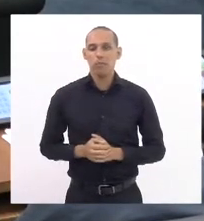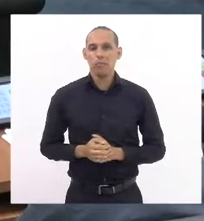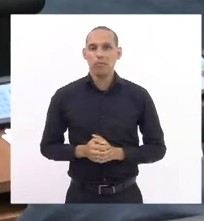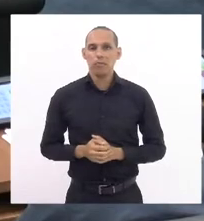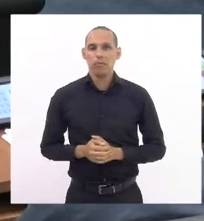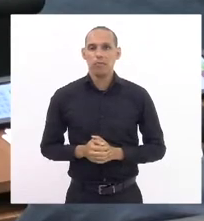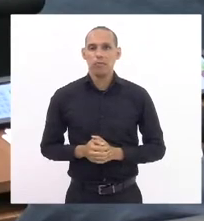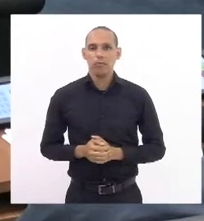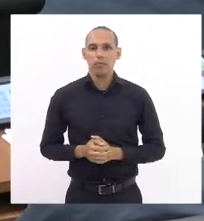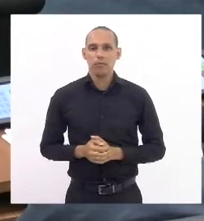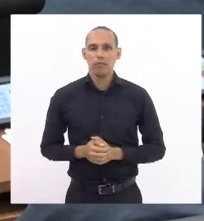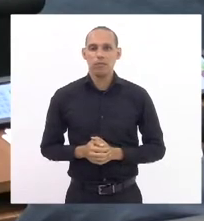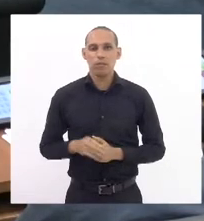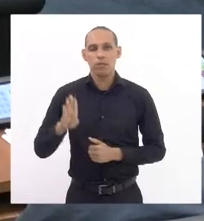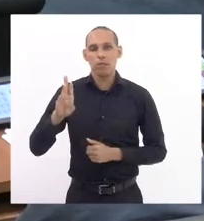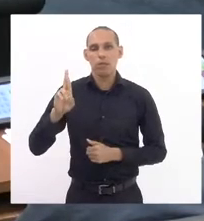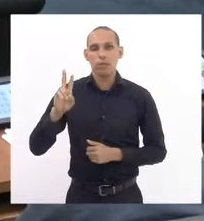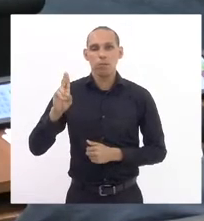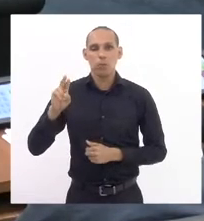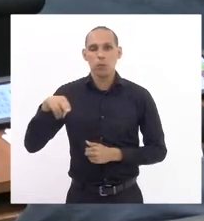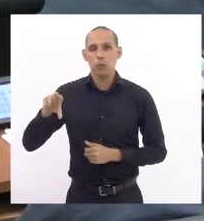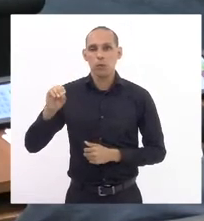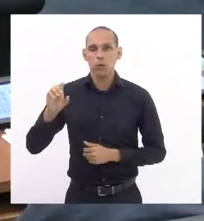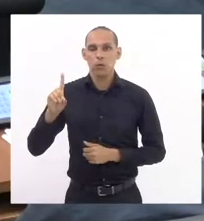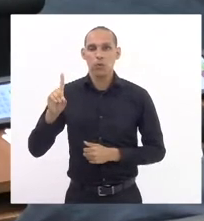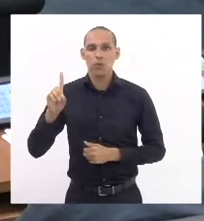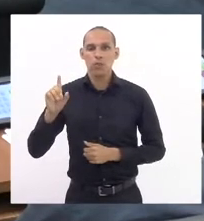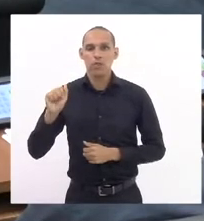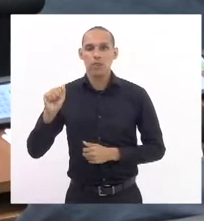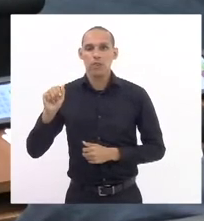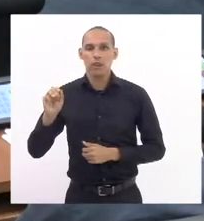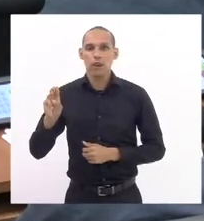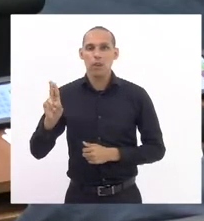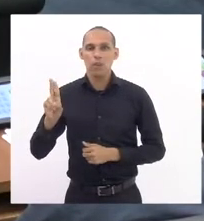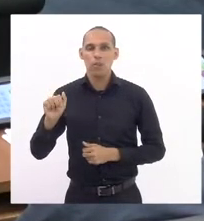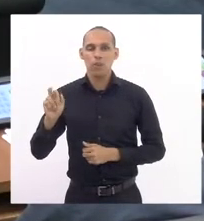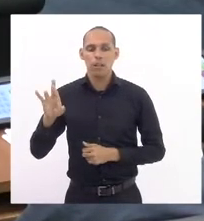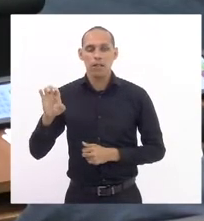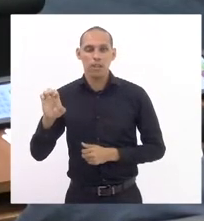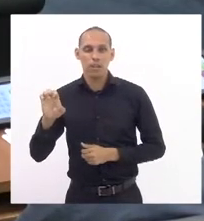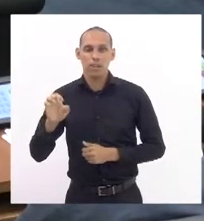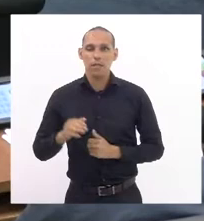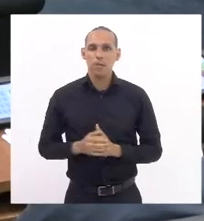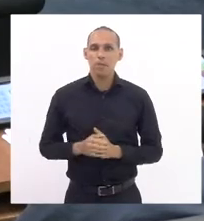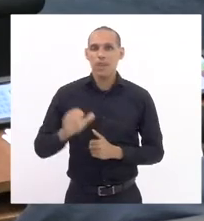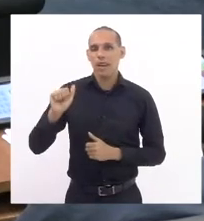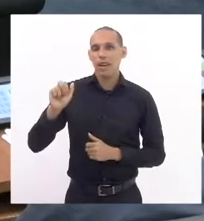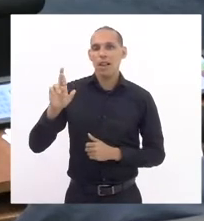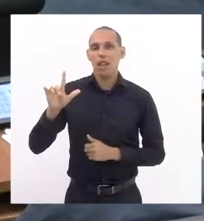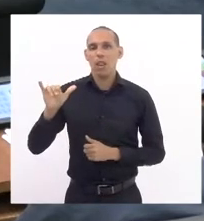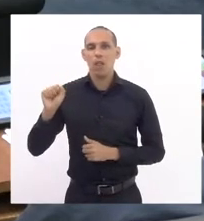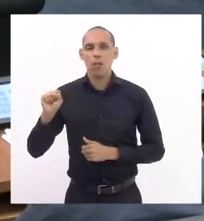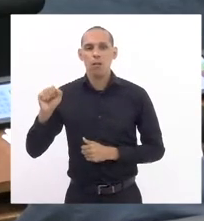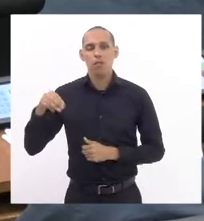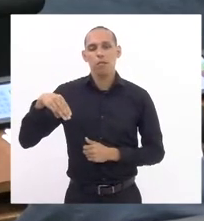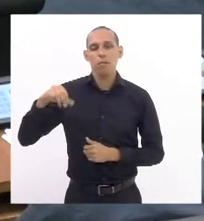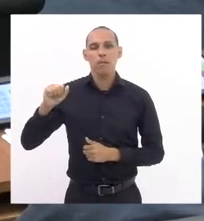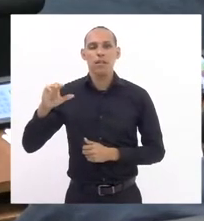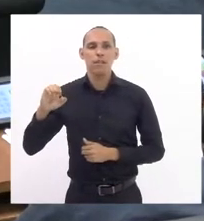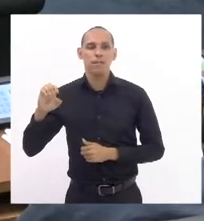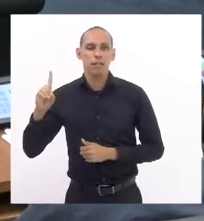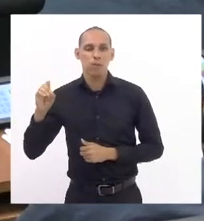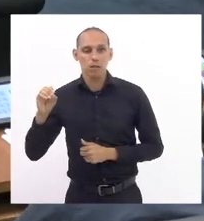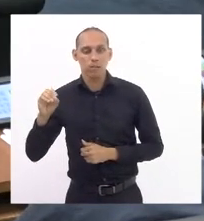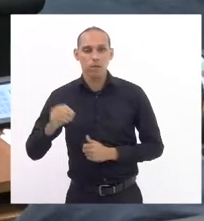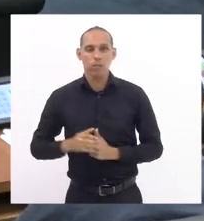deputado Brazão, deputado Bruno Dauari, deputado Bruno Dauari, deputado Carlos Macedo,